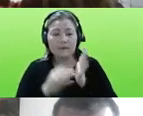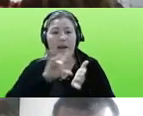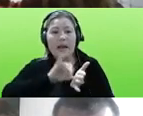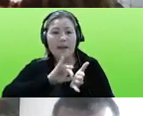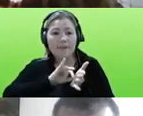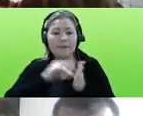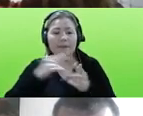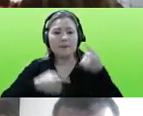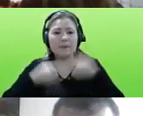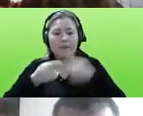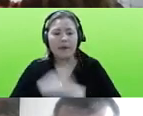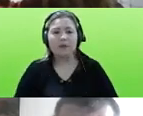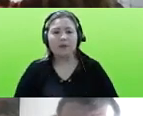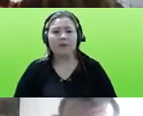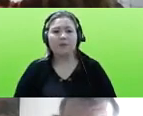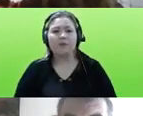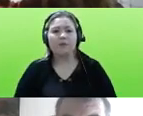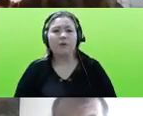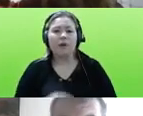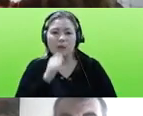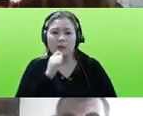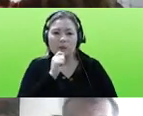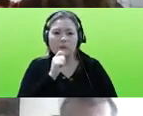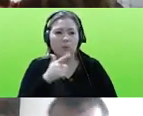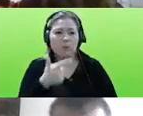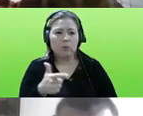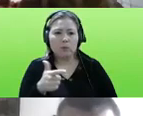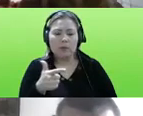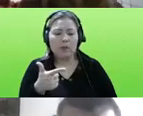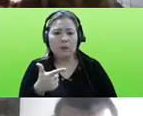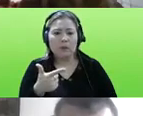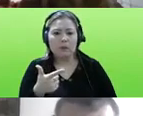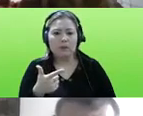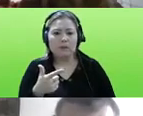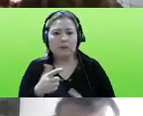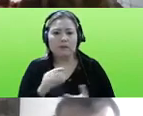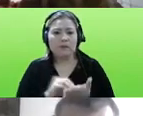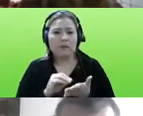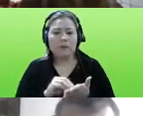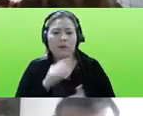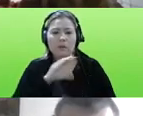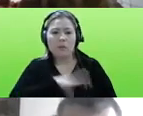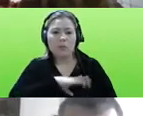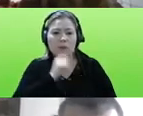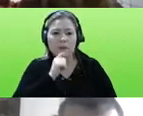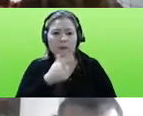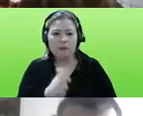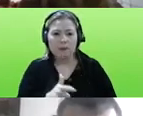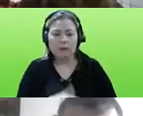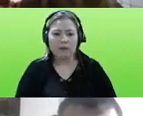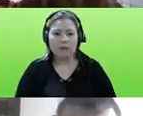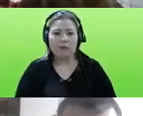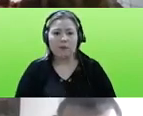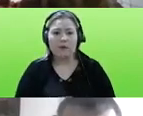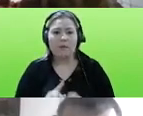Debate. Eu ainda não tenho em mãos a versão em português, mas